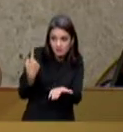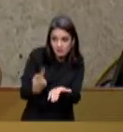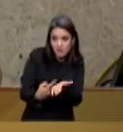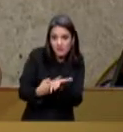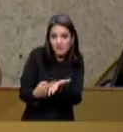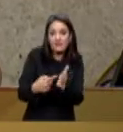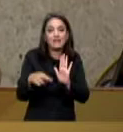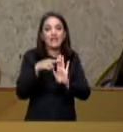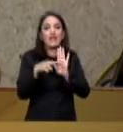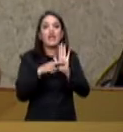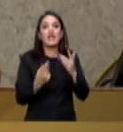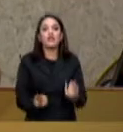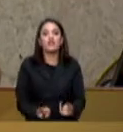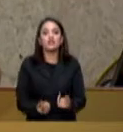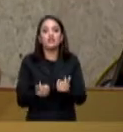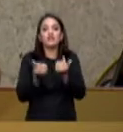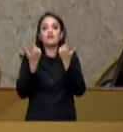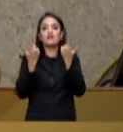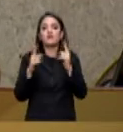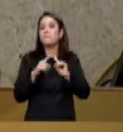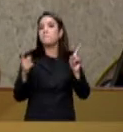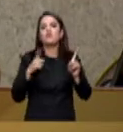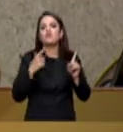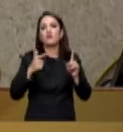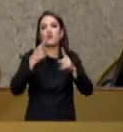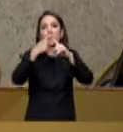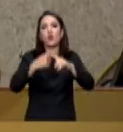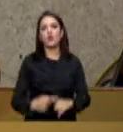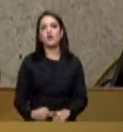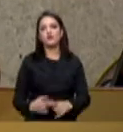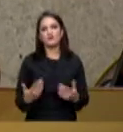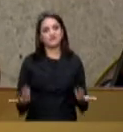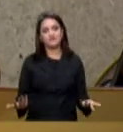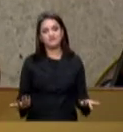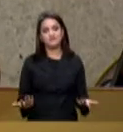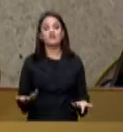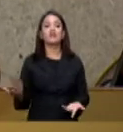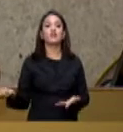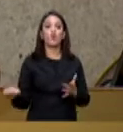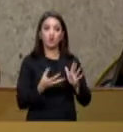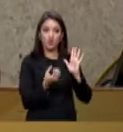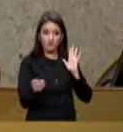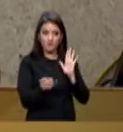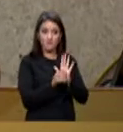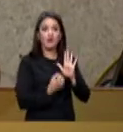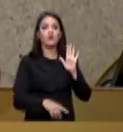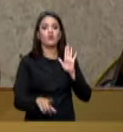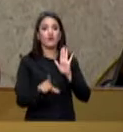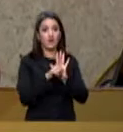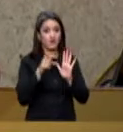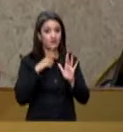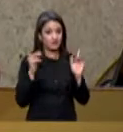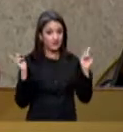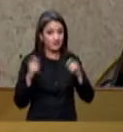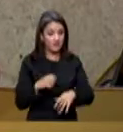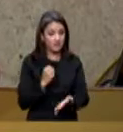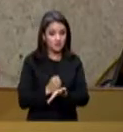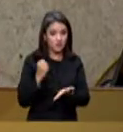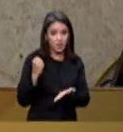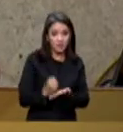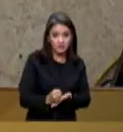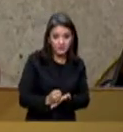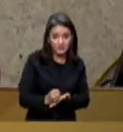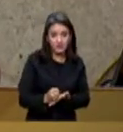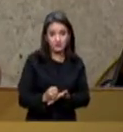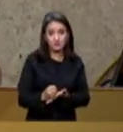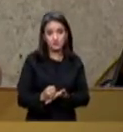de tarifação, mas sem nenhuma concorrência. Com o novo marco legal, abre-se espaço para os contratos de